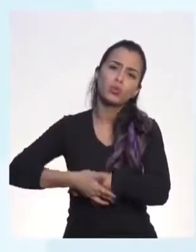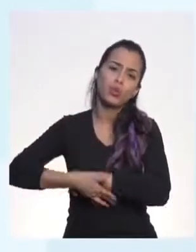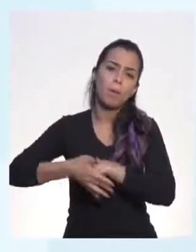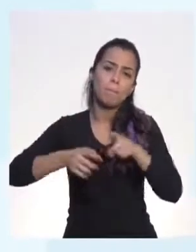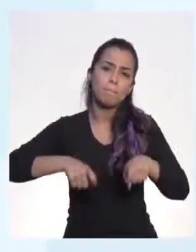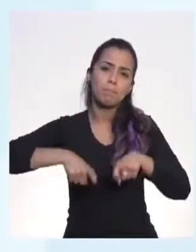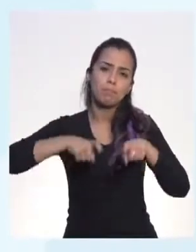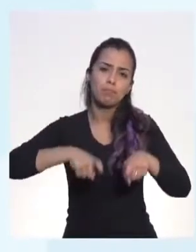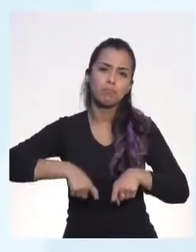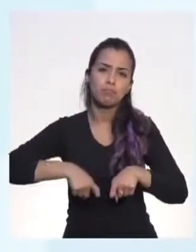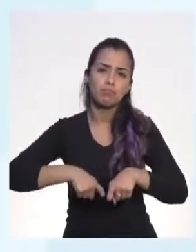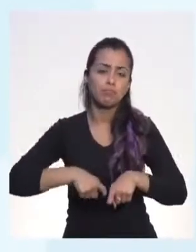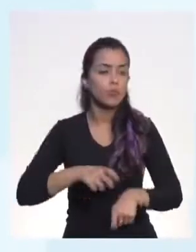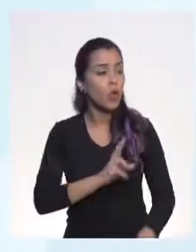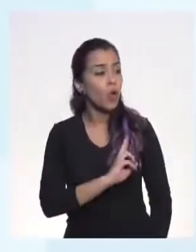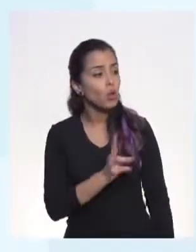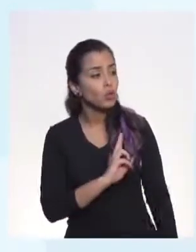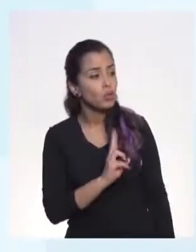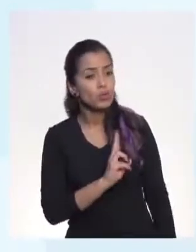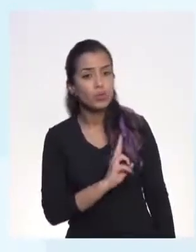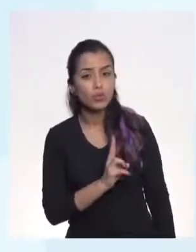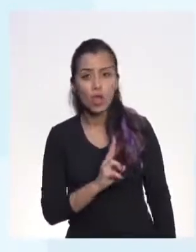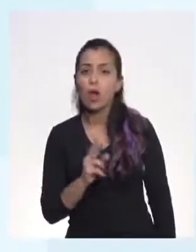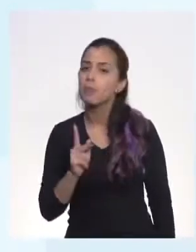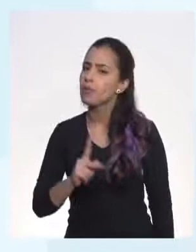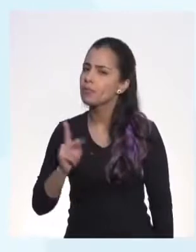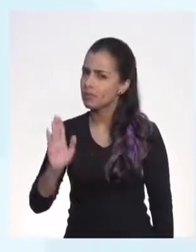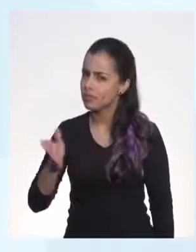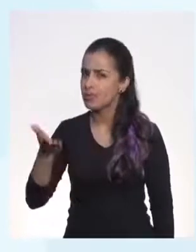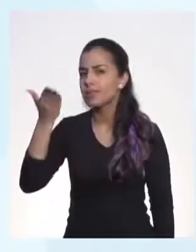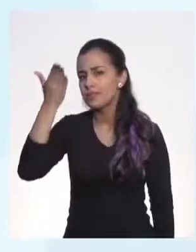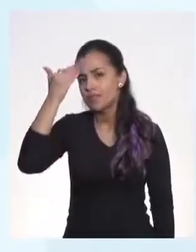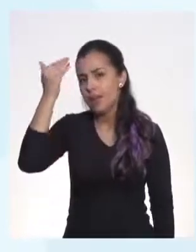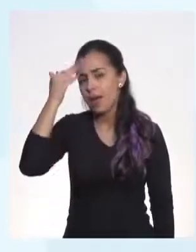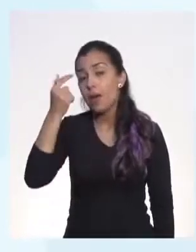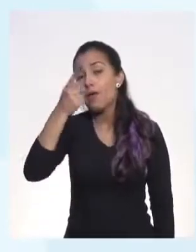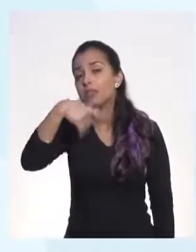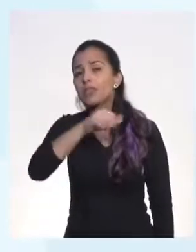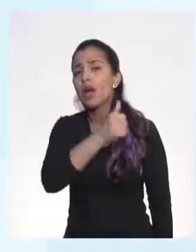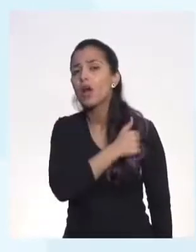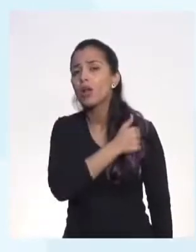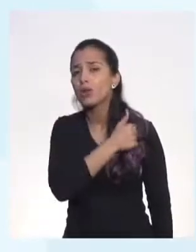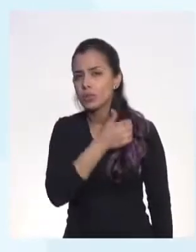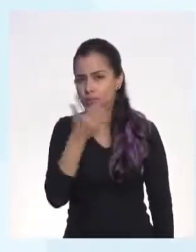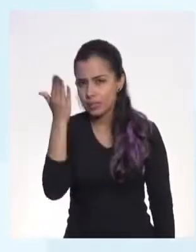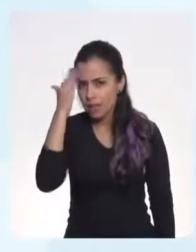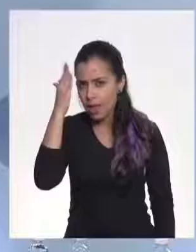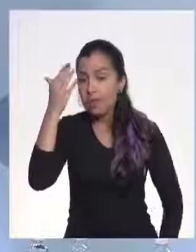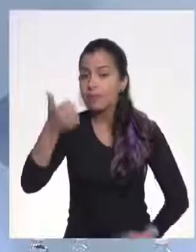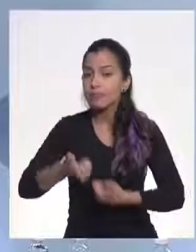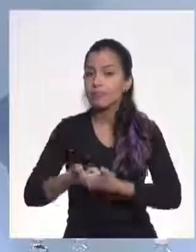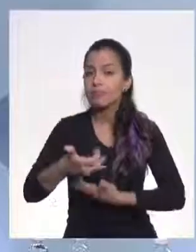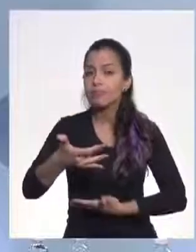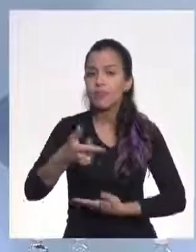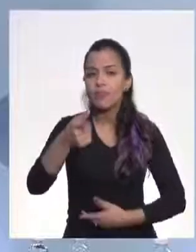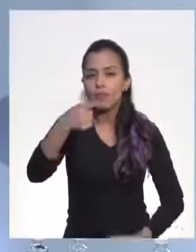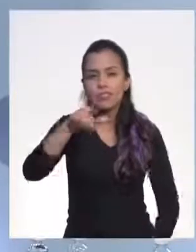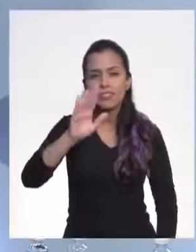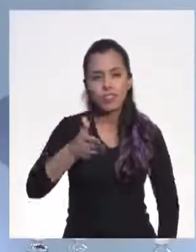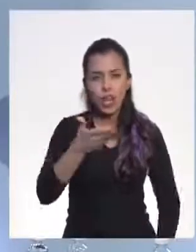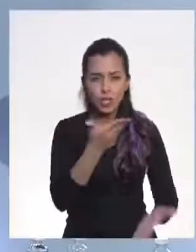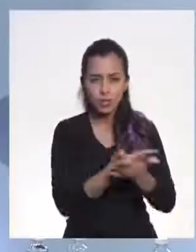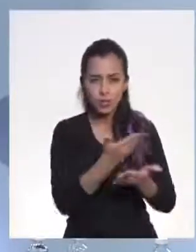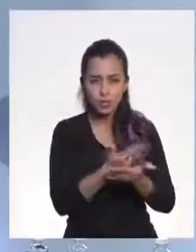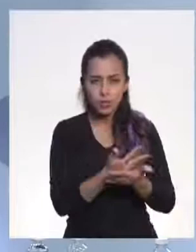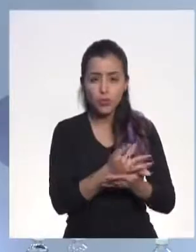nome da figura de linguagem que agir ou respondem Nova Cruz responder é Vão ver se os alunos sabem alunos respondam para mim no chat Então você já estudaram